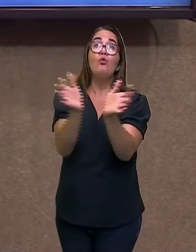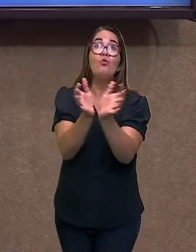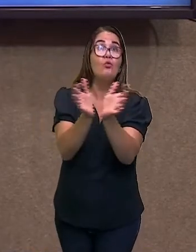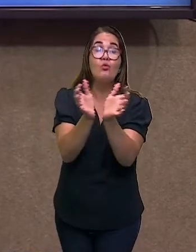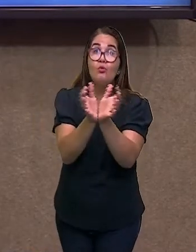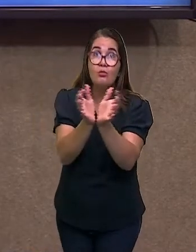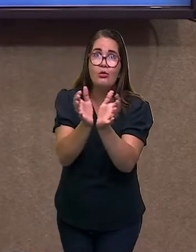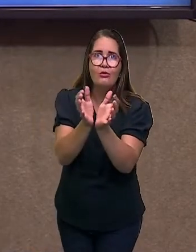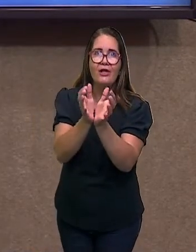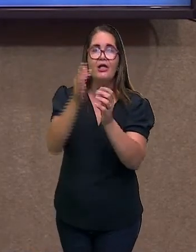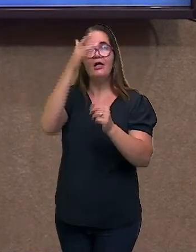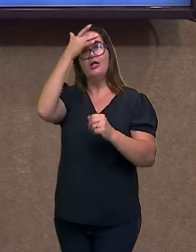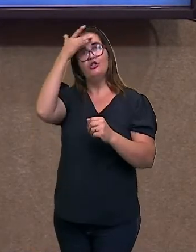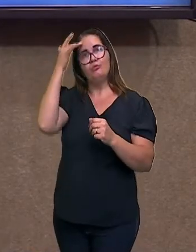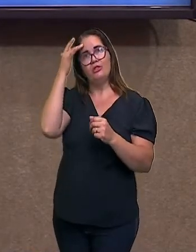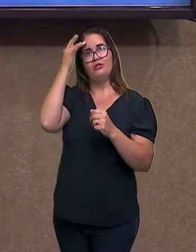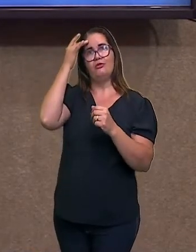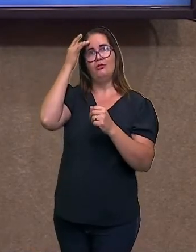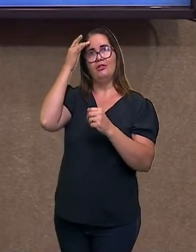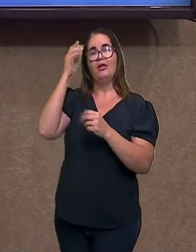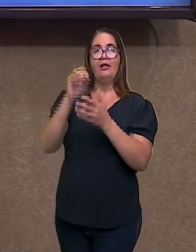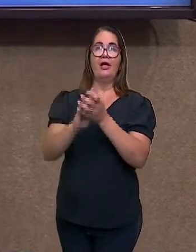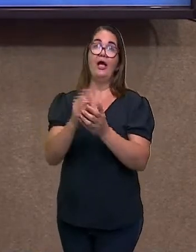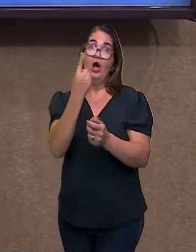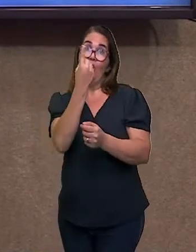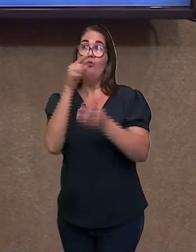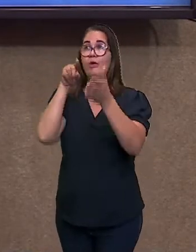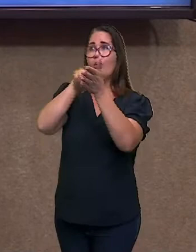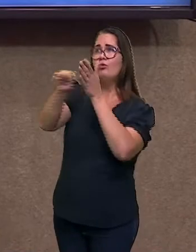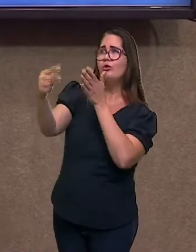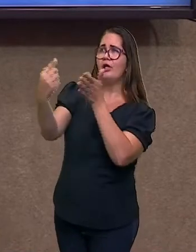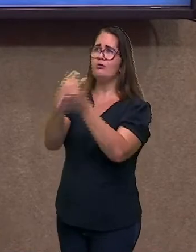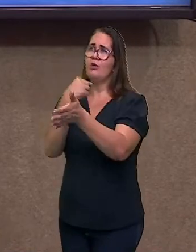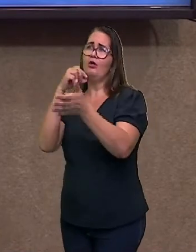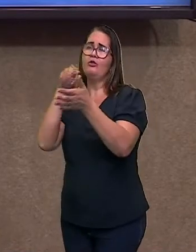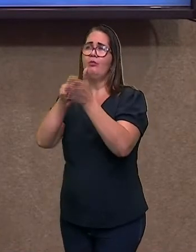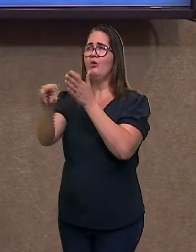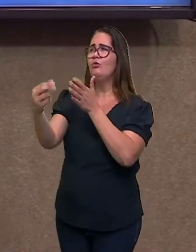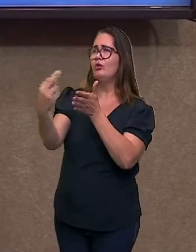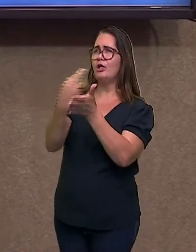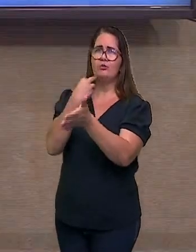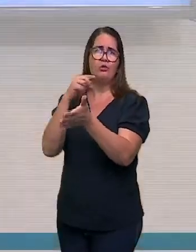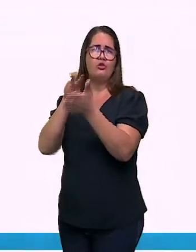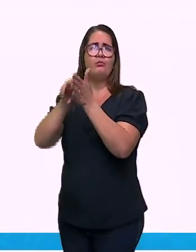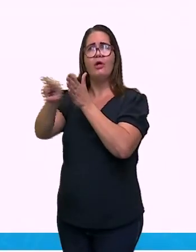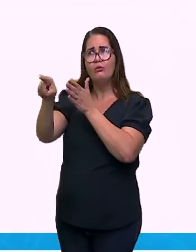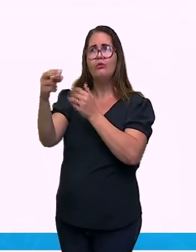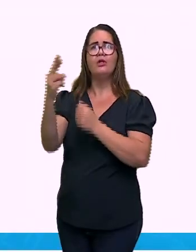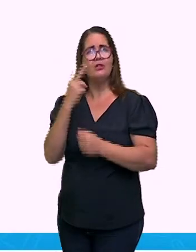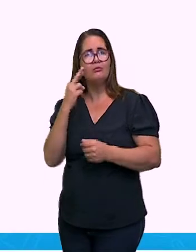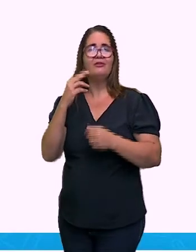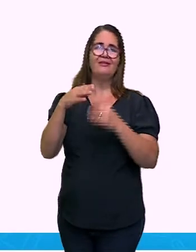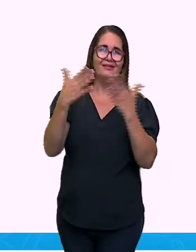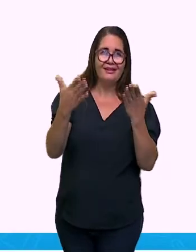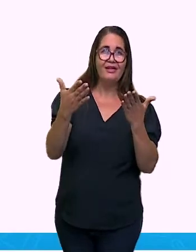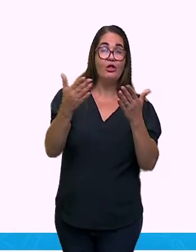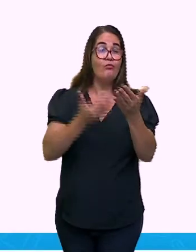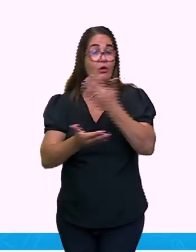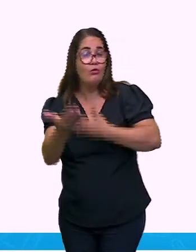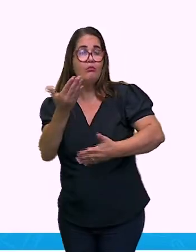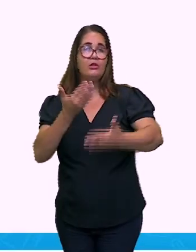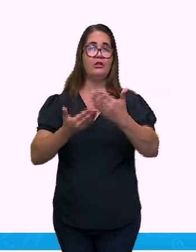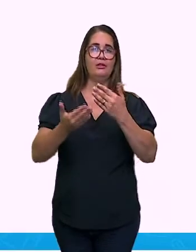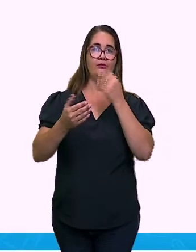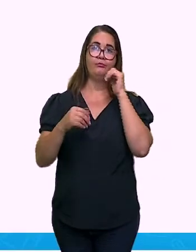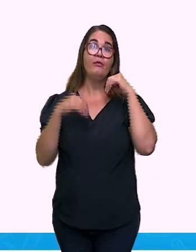mesmo? E também eu quero que vocês prestem atenção no seguinte detalhe. A entrevista,